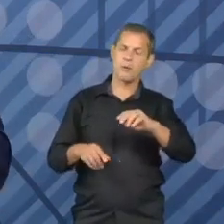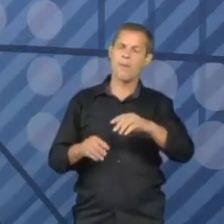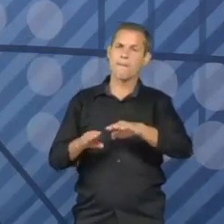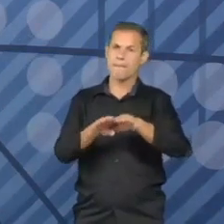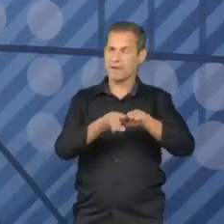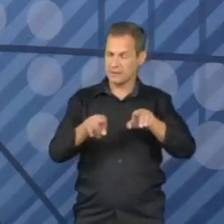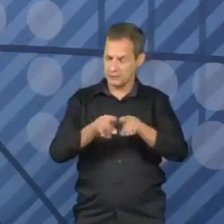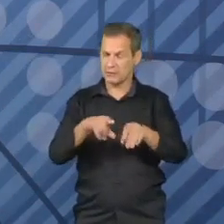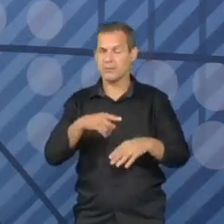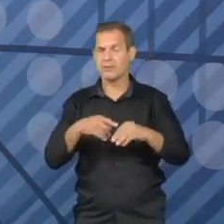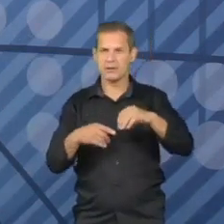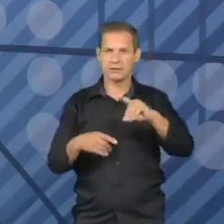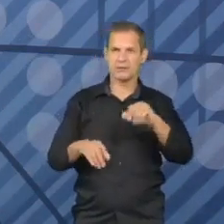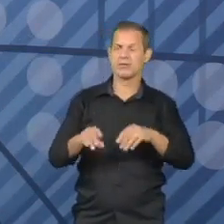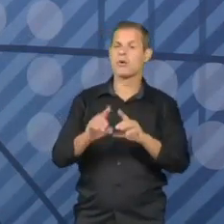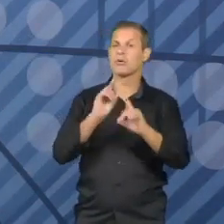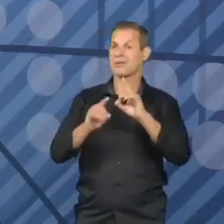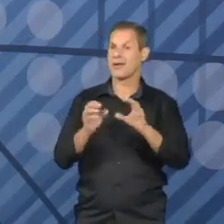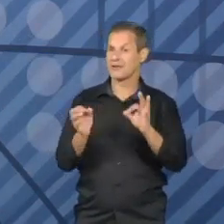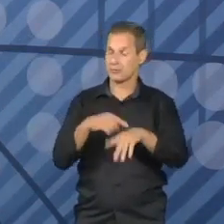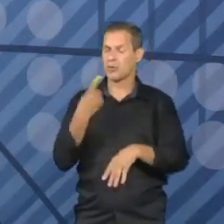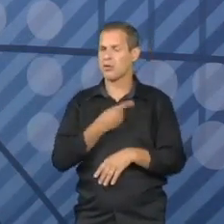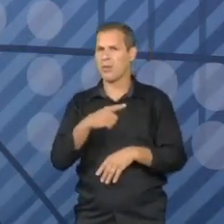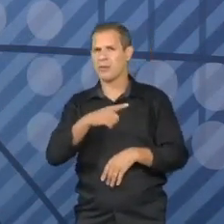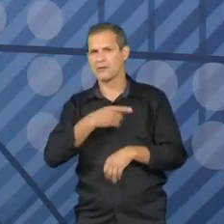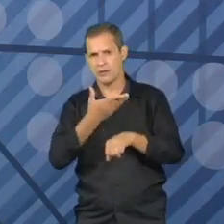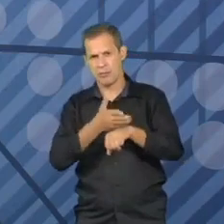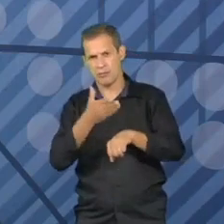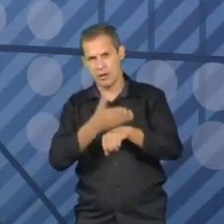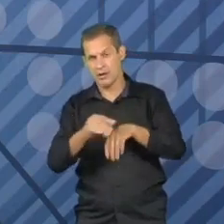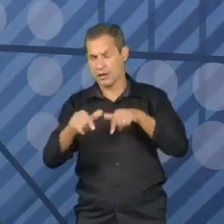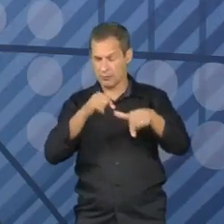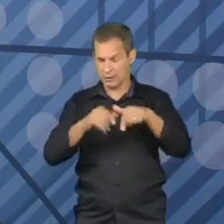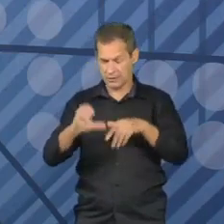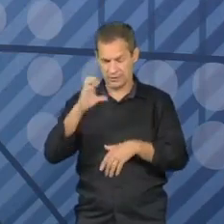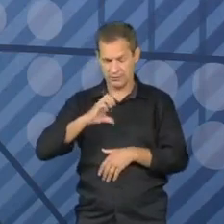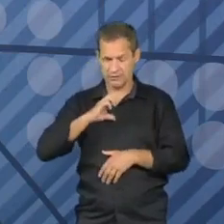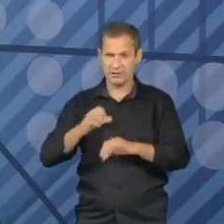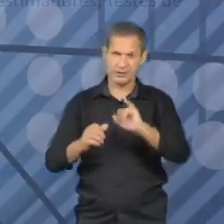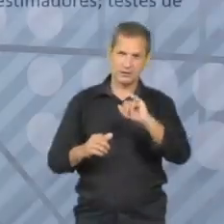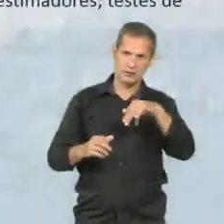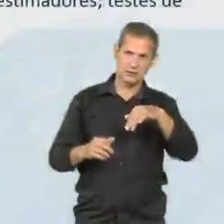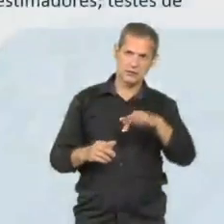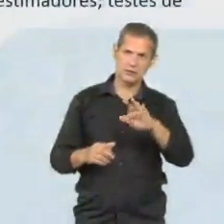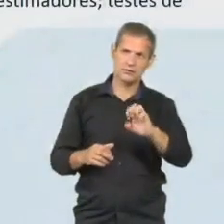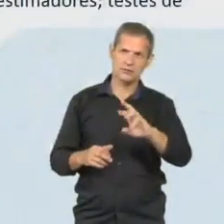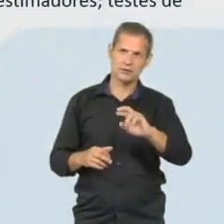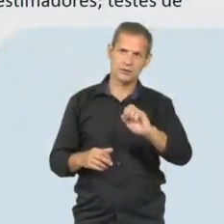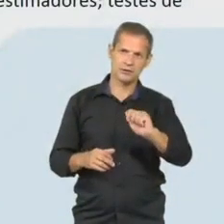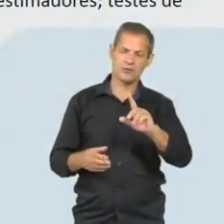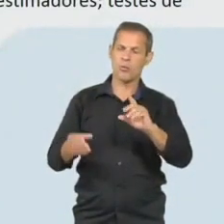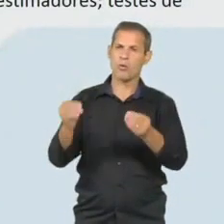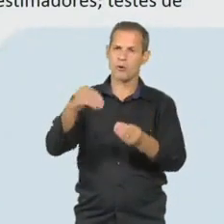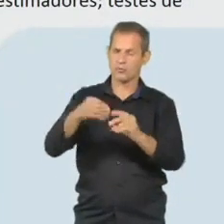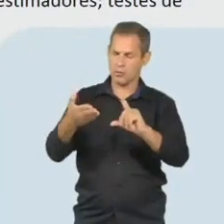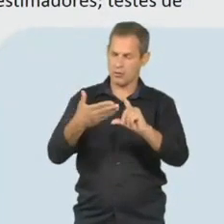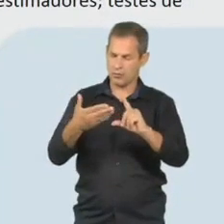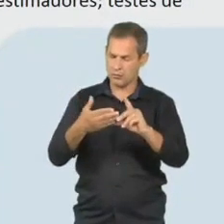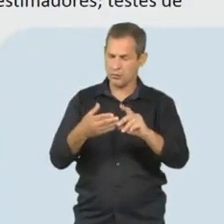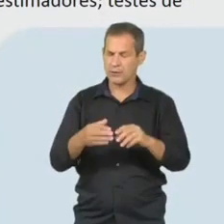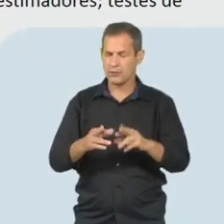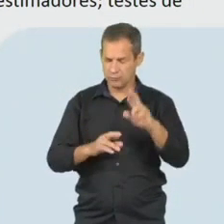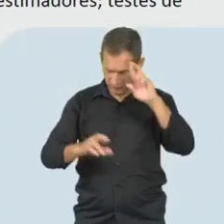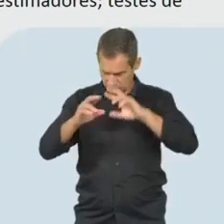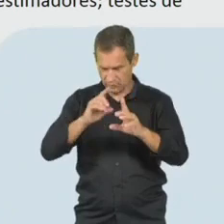prontos para colocar em prática aqui, só que para trabalhar a estatística inferencial. Vamos ao nosso resumo aqui para analisar os dados,